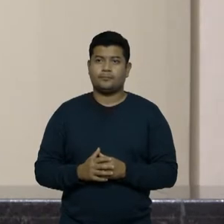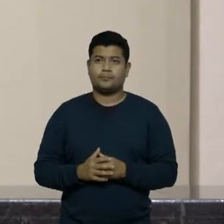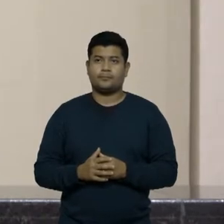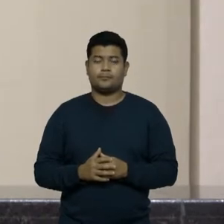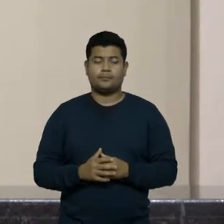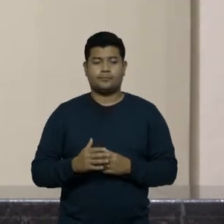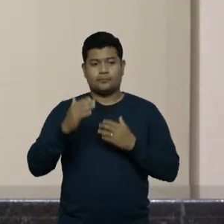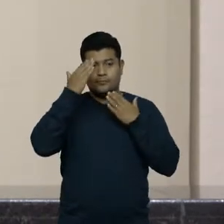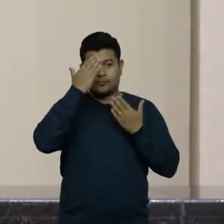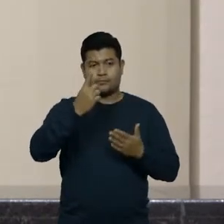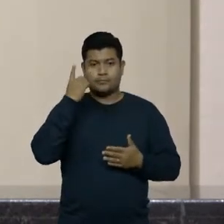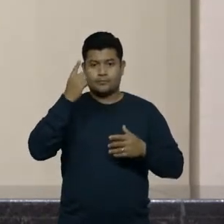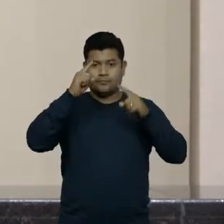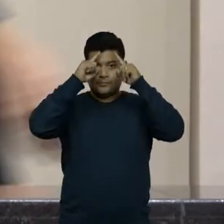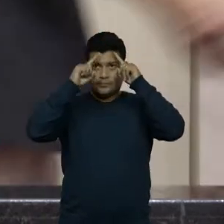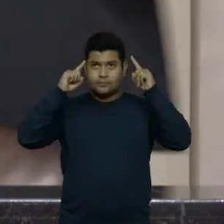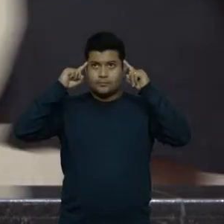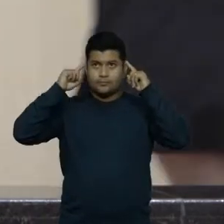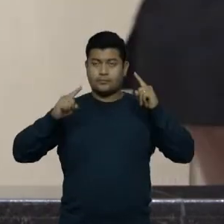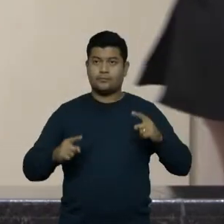Deputado 71